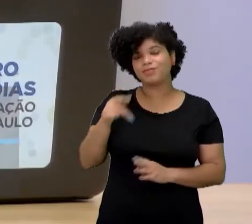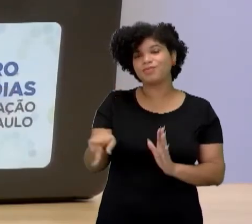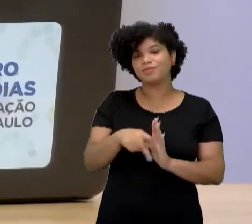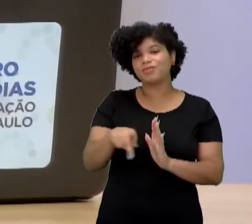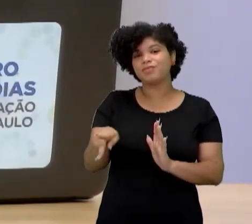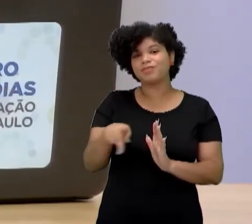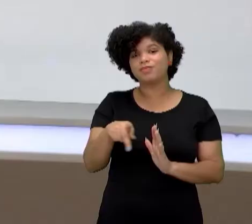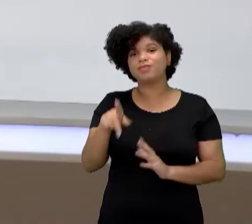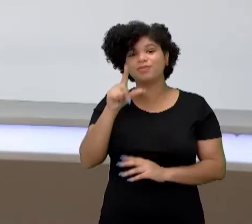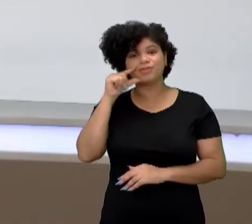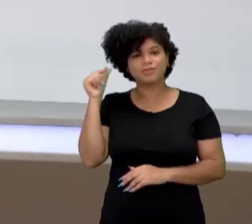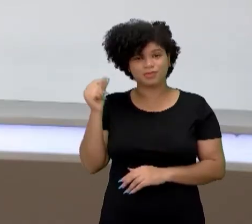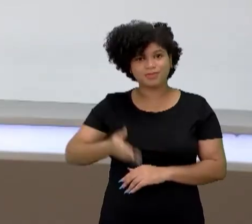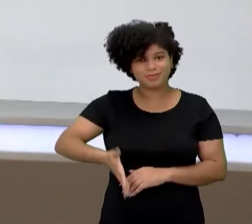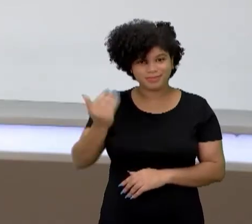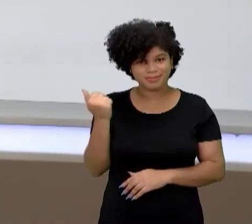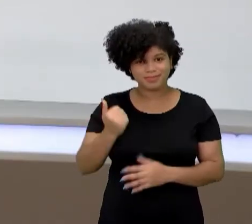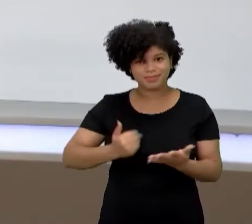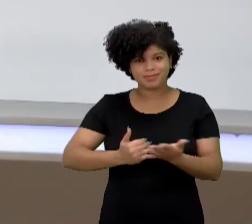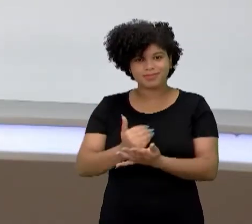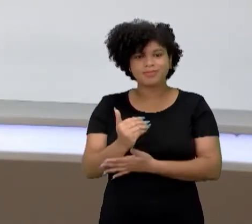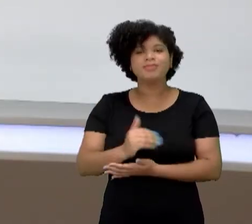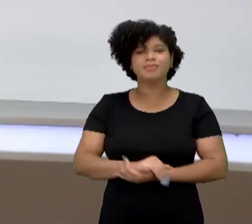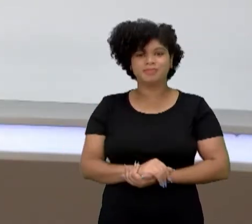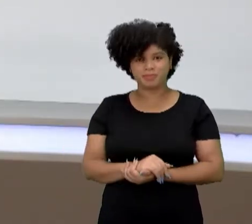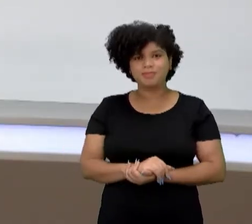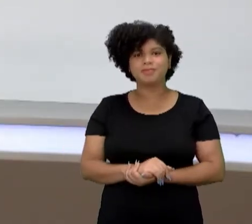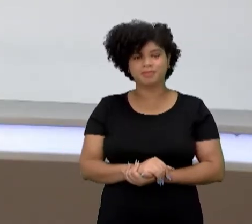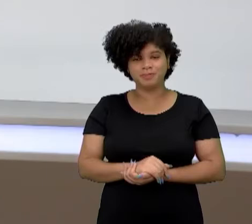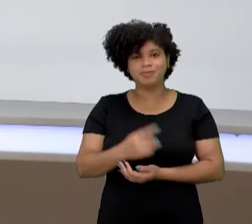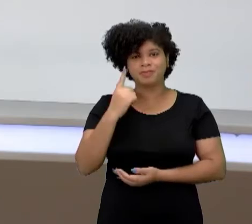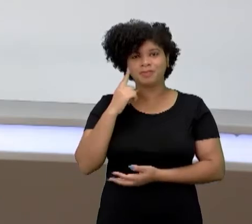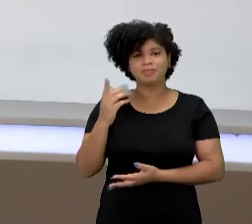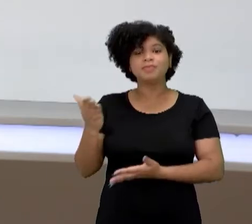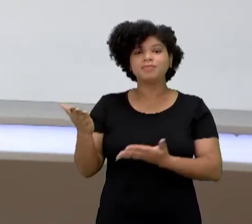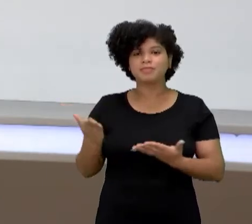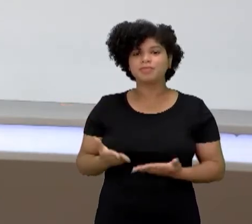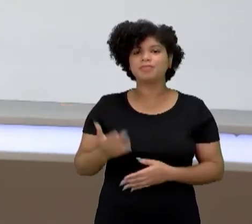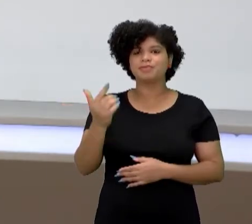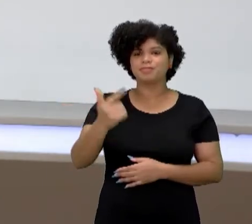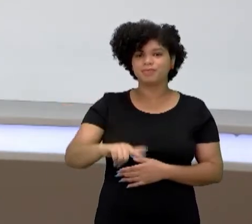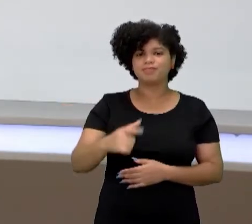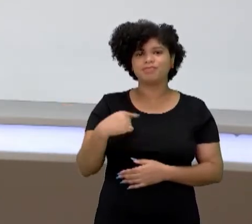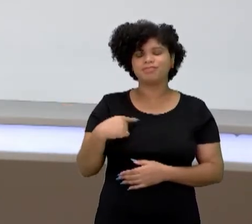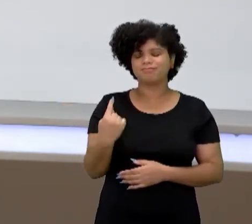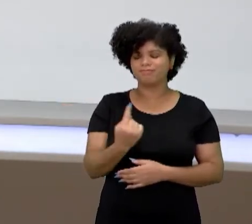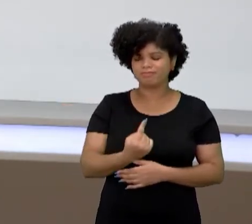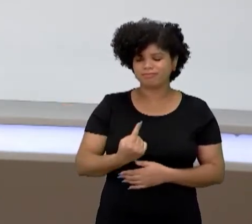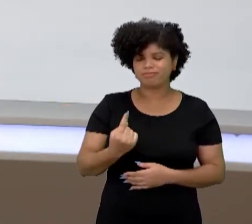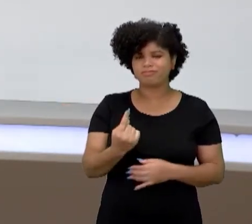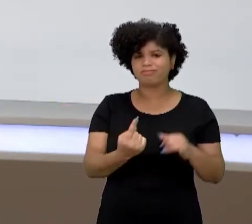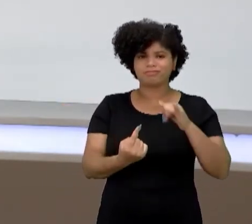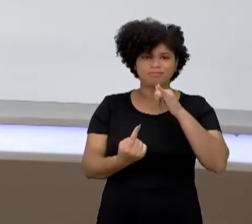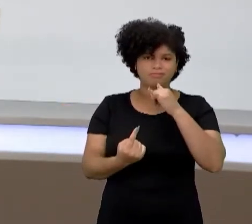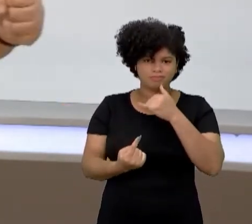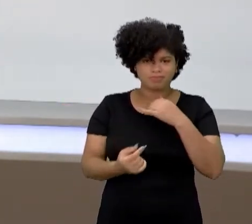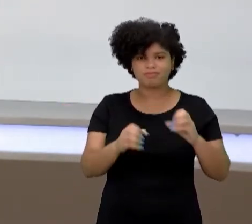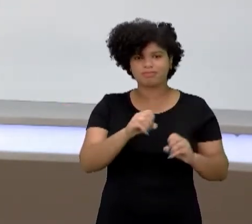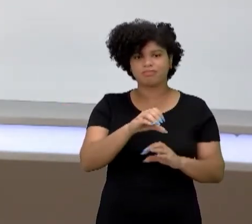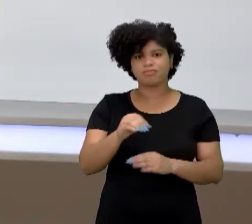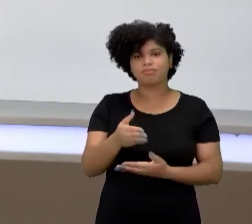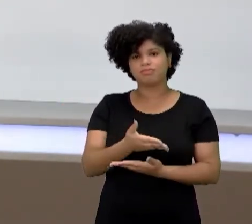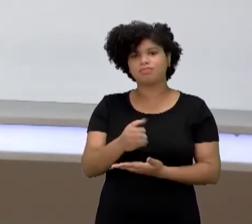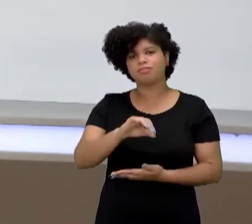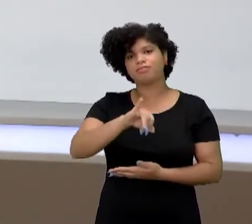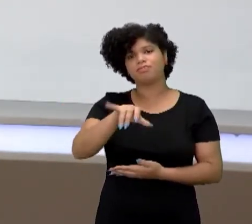bora. Bora. Peguei a Fabiana ali no laço, porque assim, toda aula eu venho aqui sozinha, tristemente, dar aula para vocês. E hoje